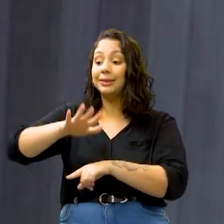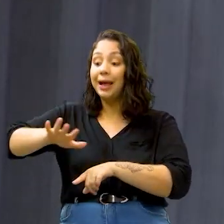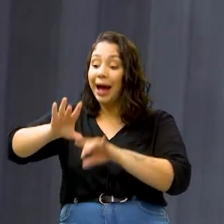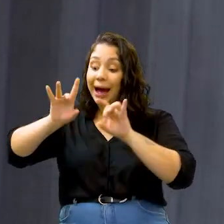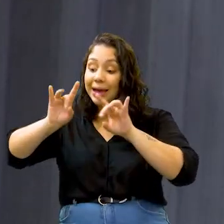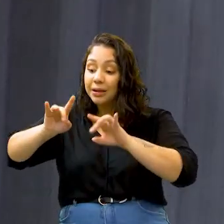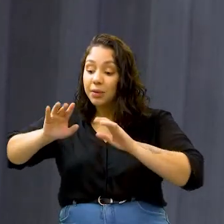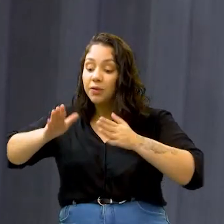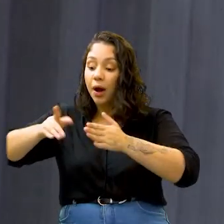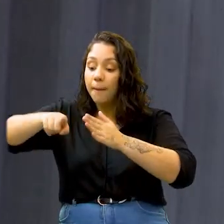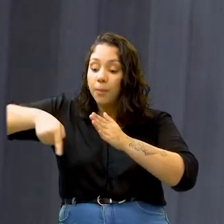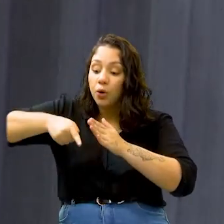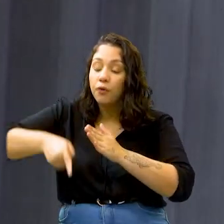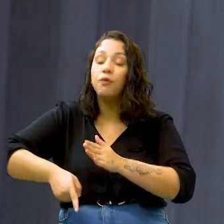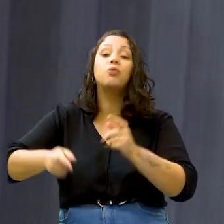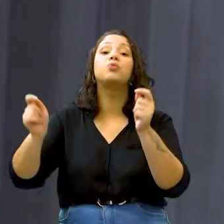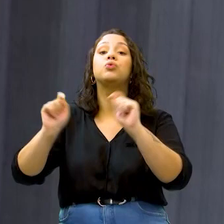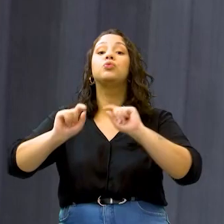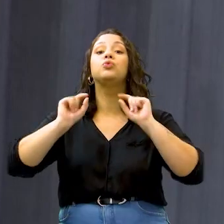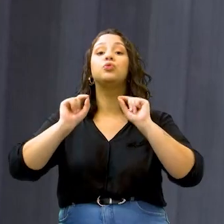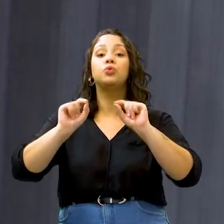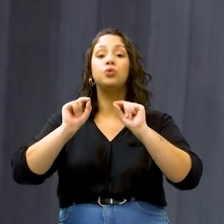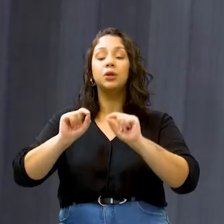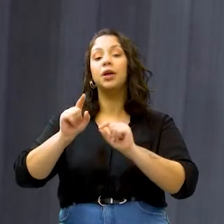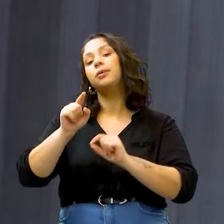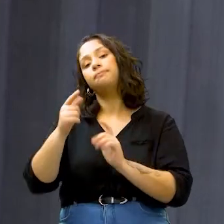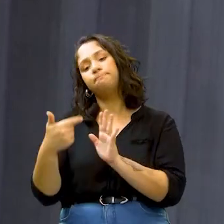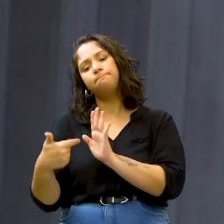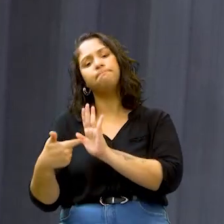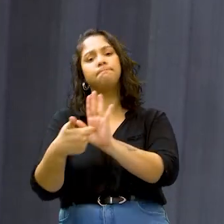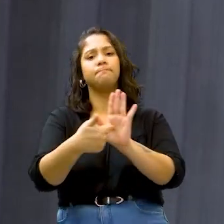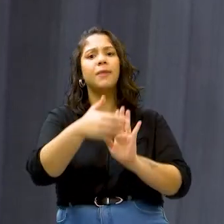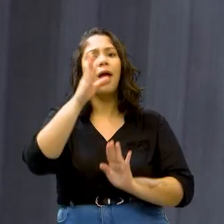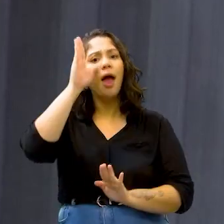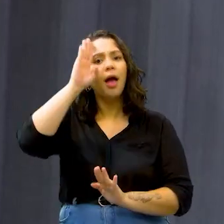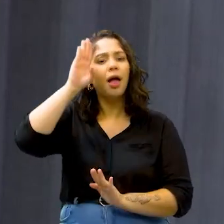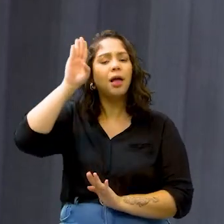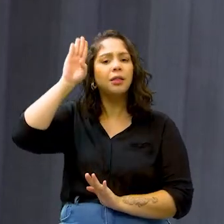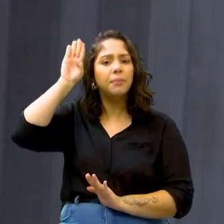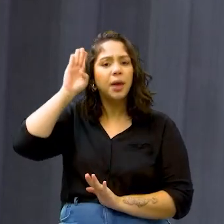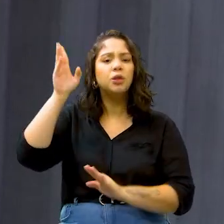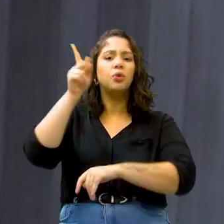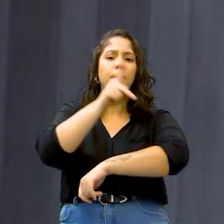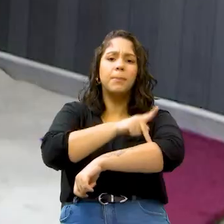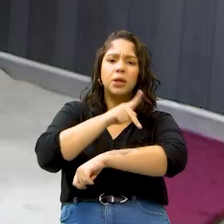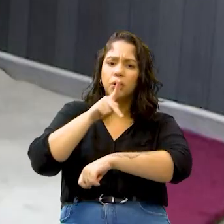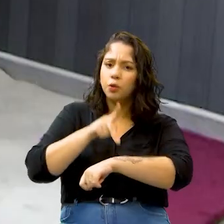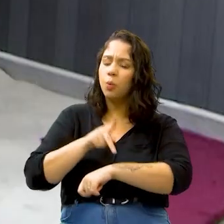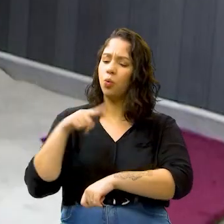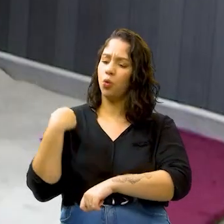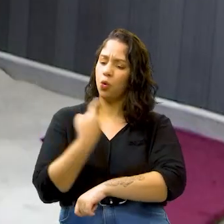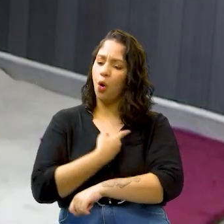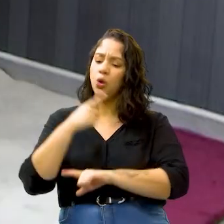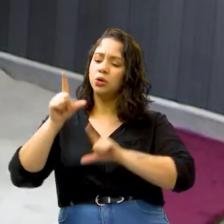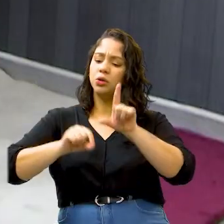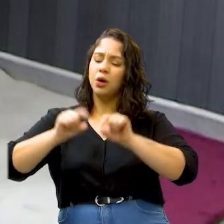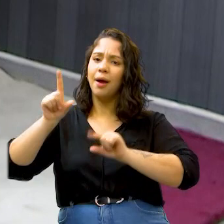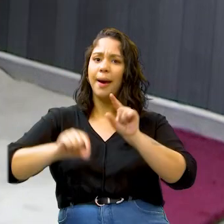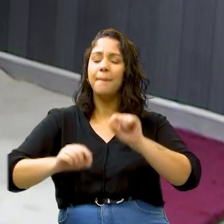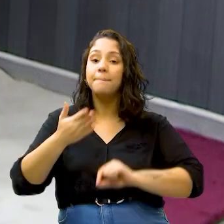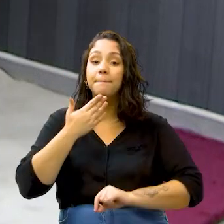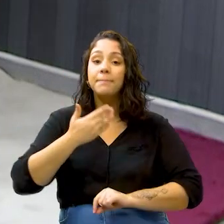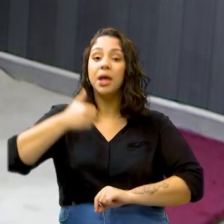aprofundamento na área específica do conhecimento nós estamos com certeza indicando que acadermicamente pedagogicamente